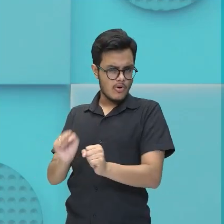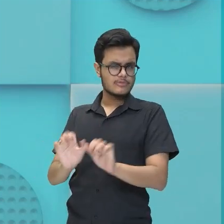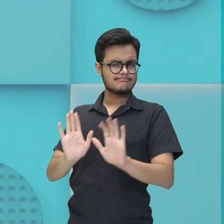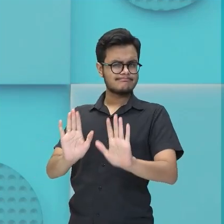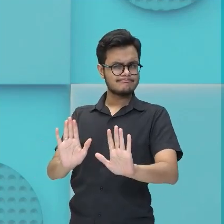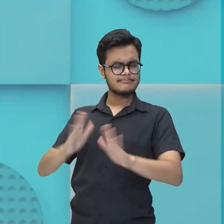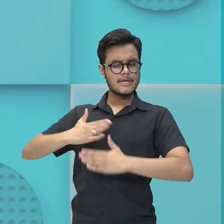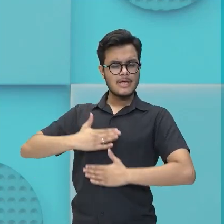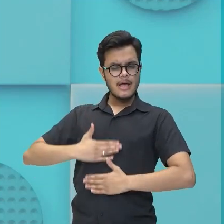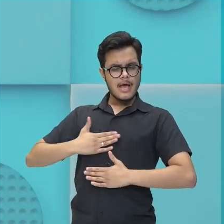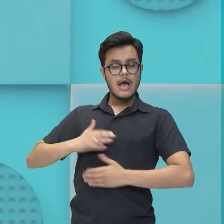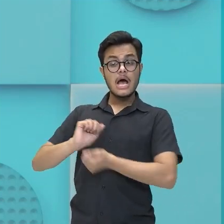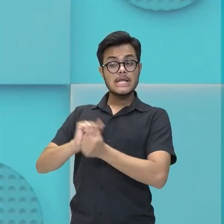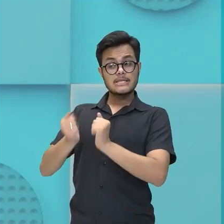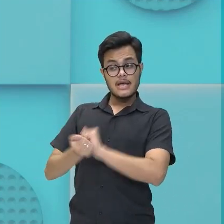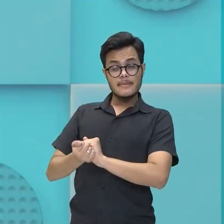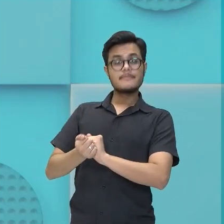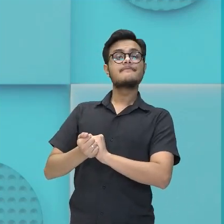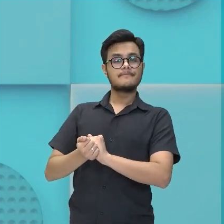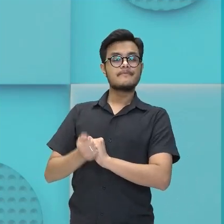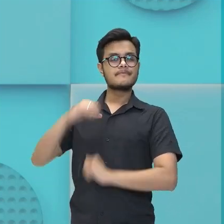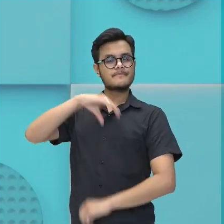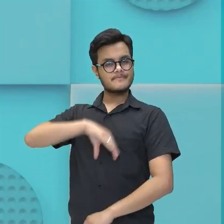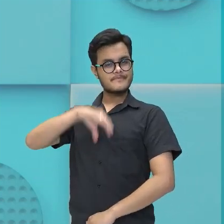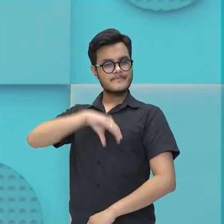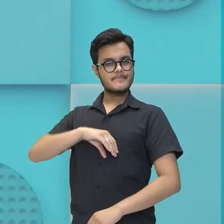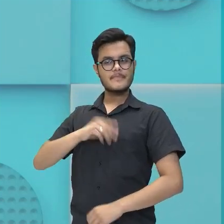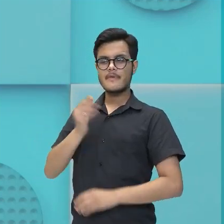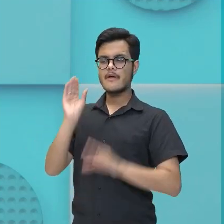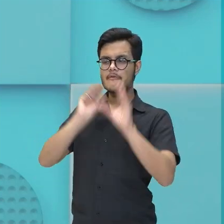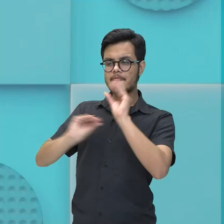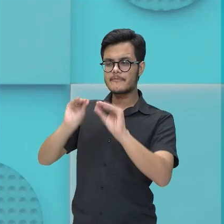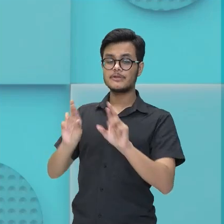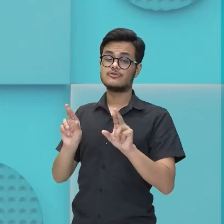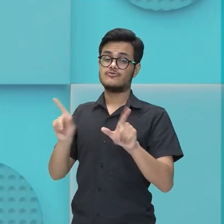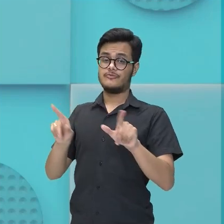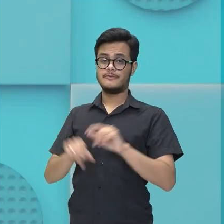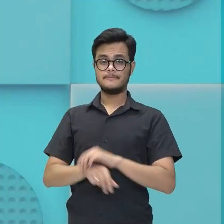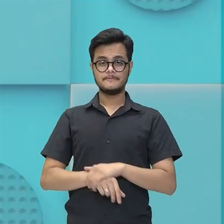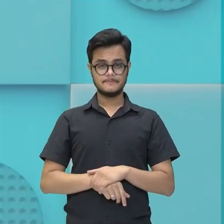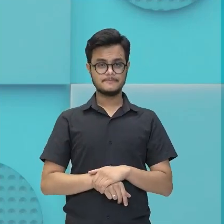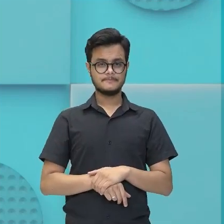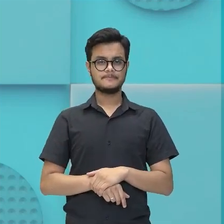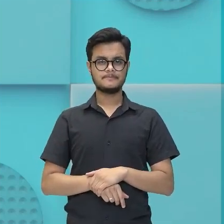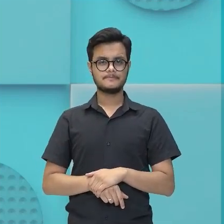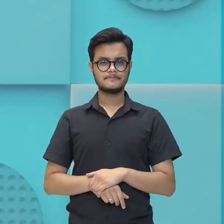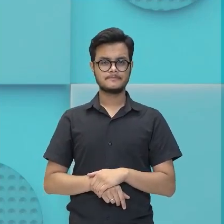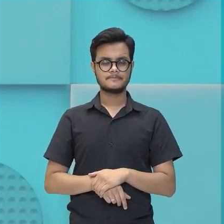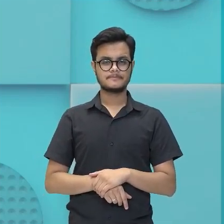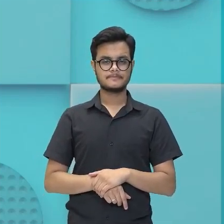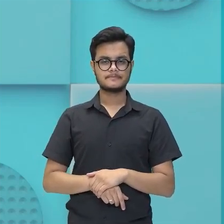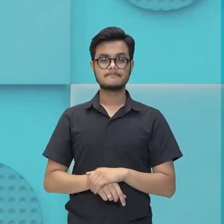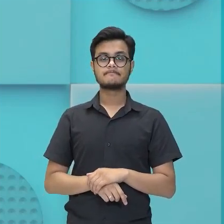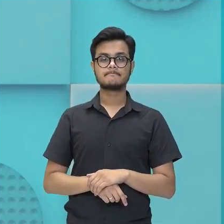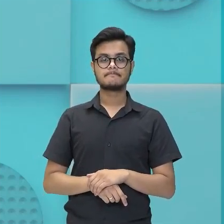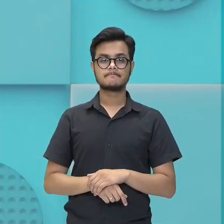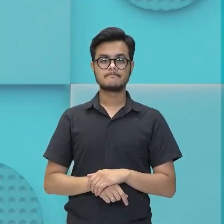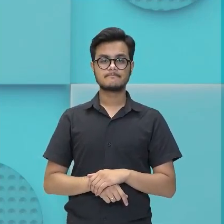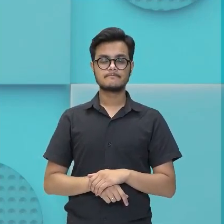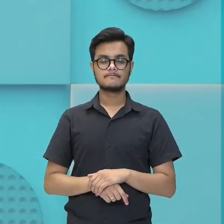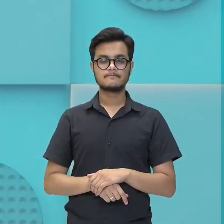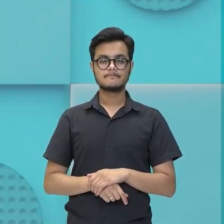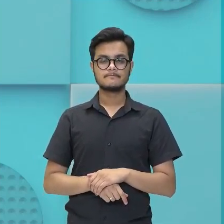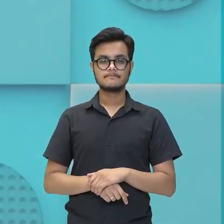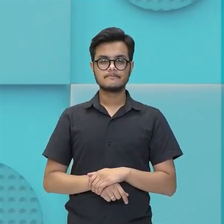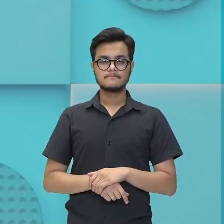fazem, uma vez ou outra, uso de uma forma coloquial para se aproximar do leitor, ok? Outra marca linguísticas, voltando aí na